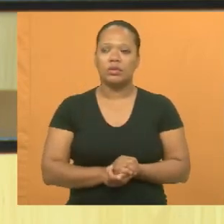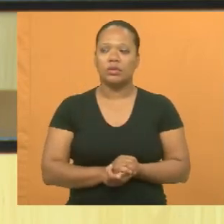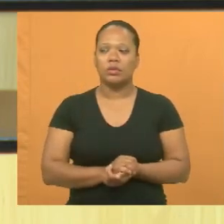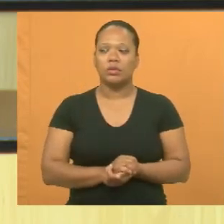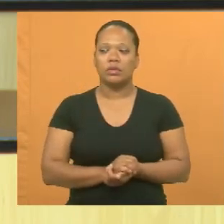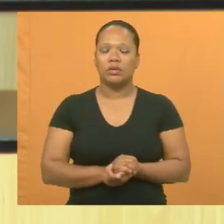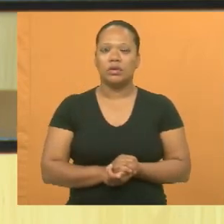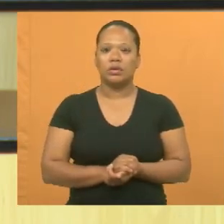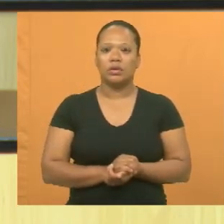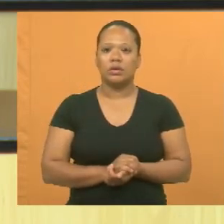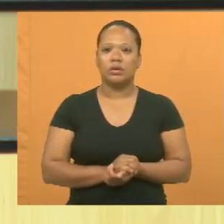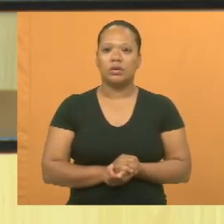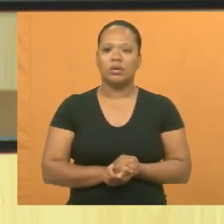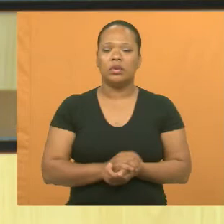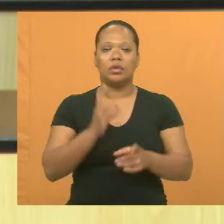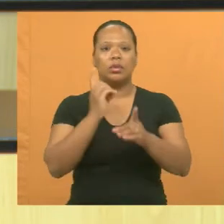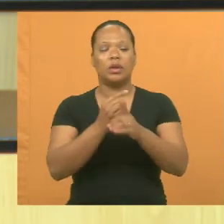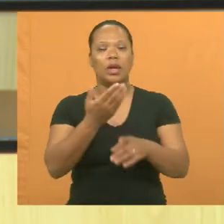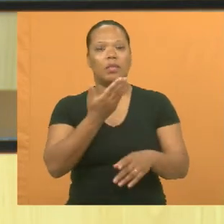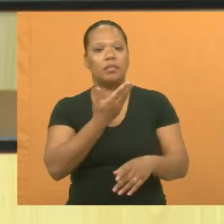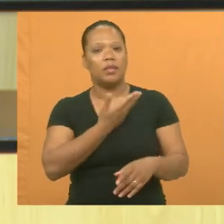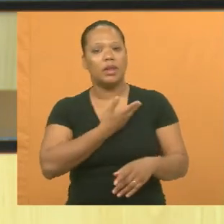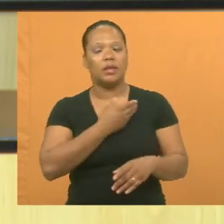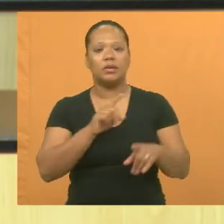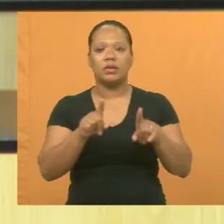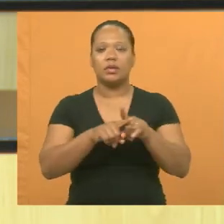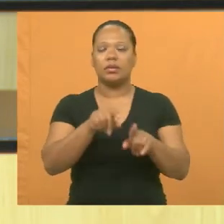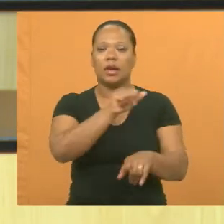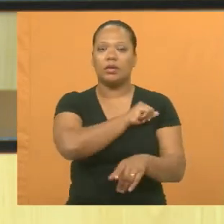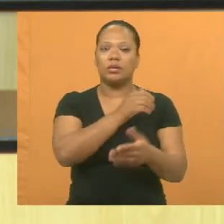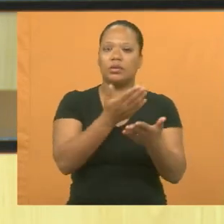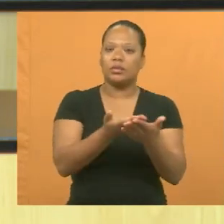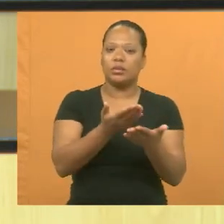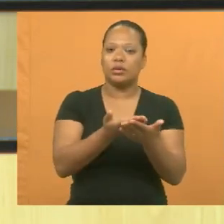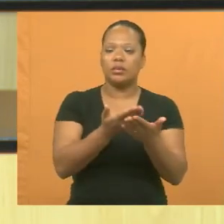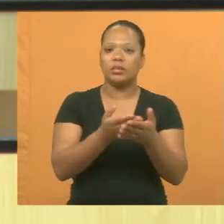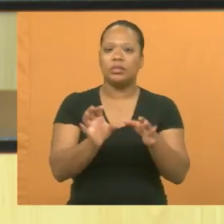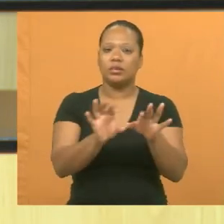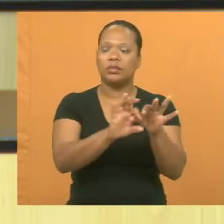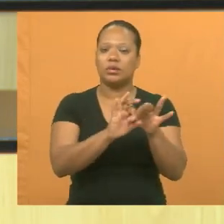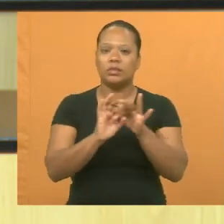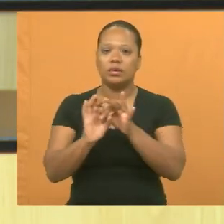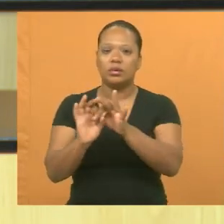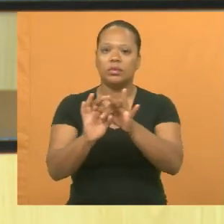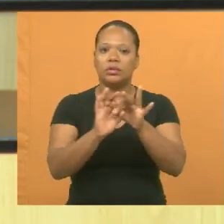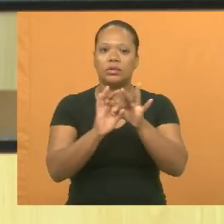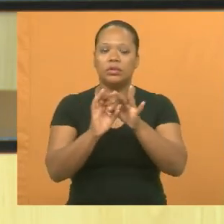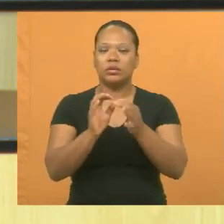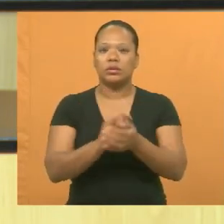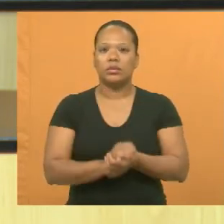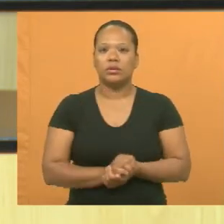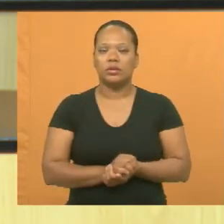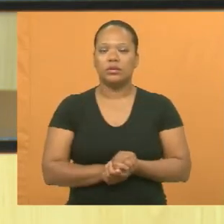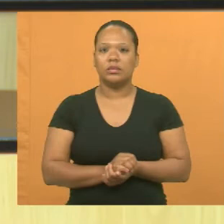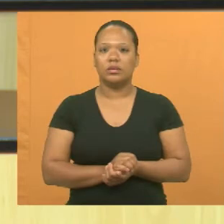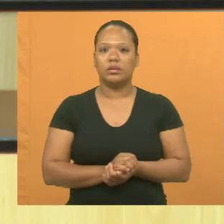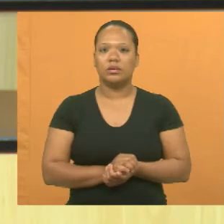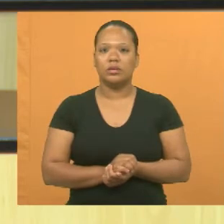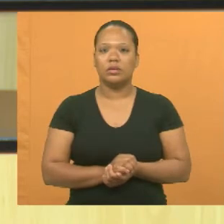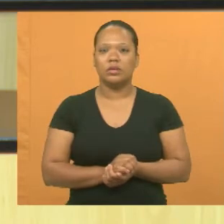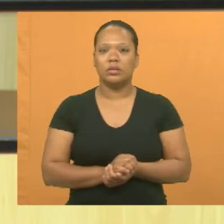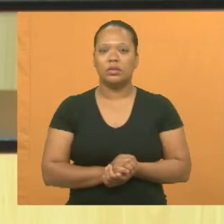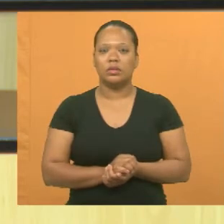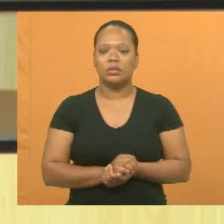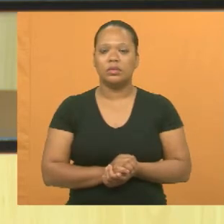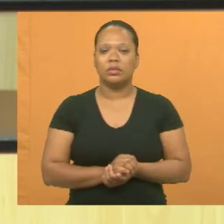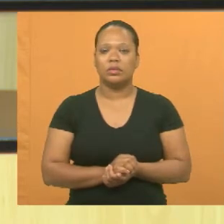também um momento de encontro de amigos e estudantes, em um salutar confraternização de amizade, ou não sendo possível que